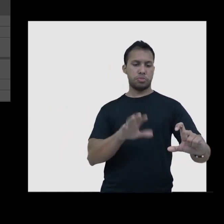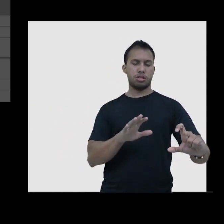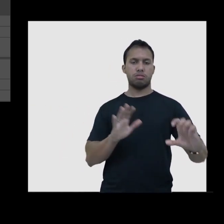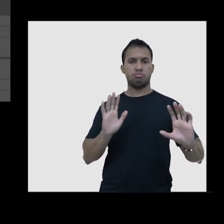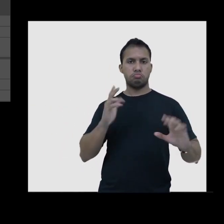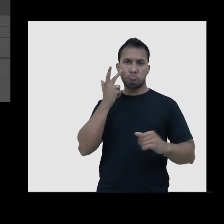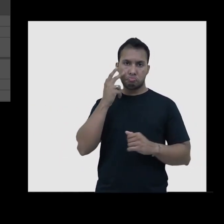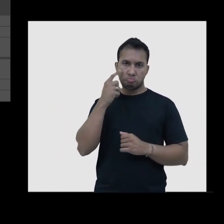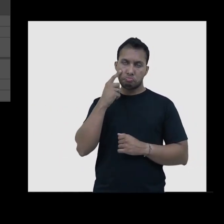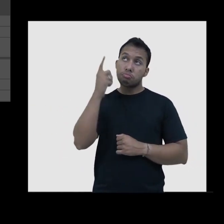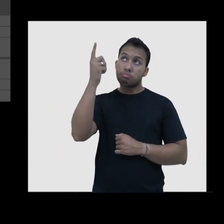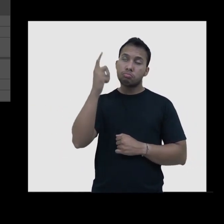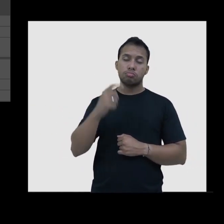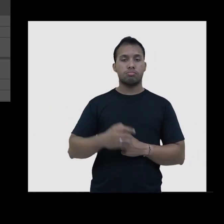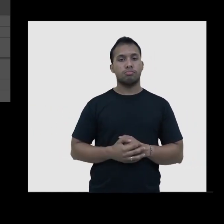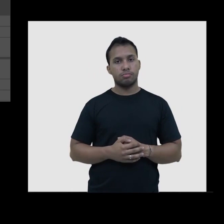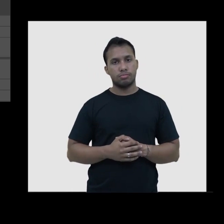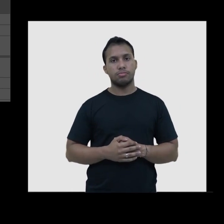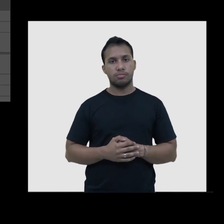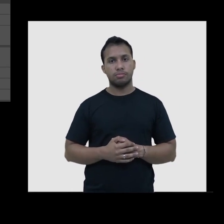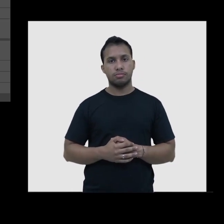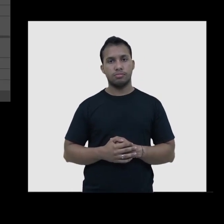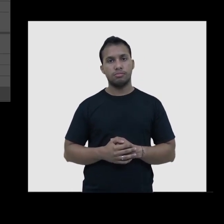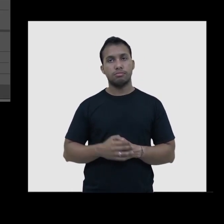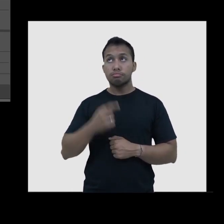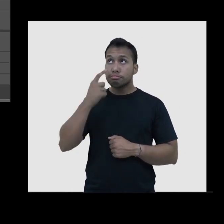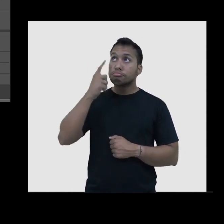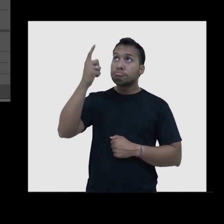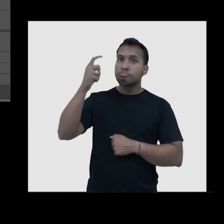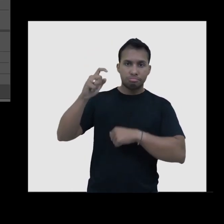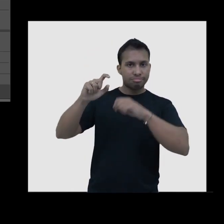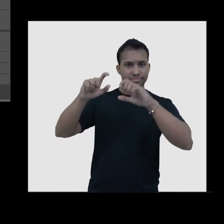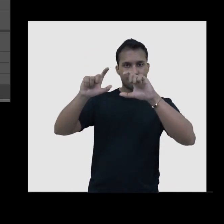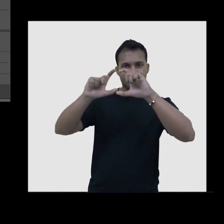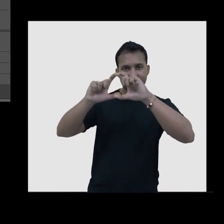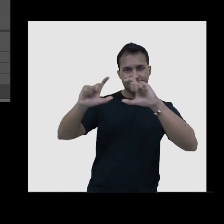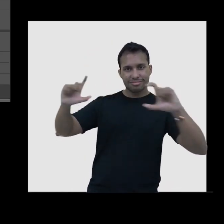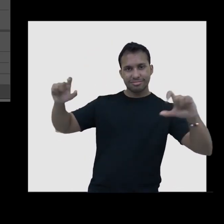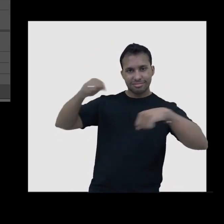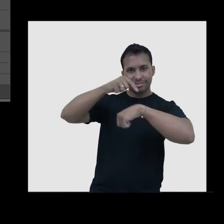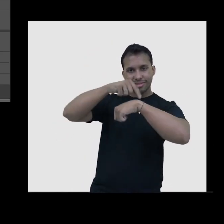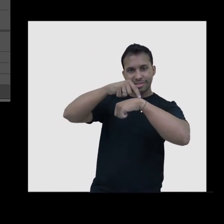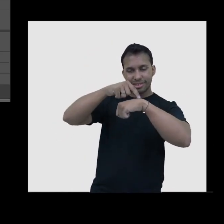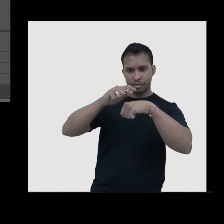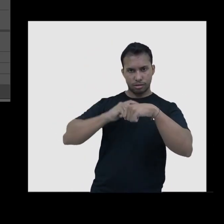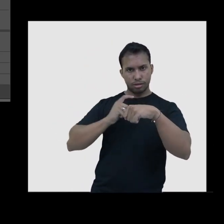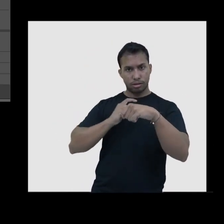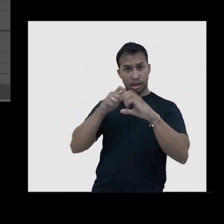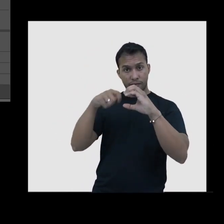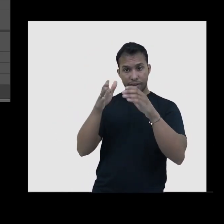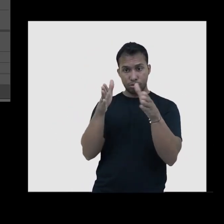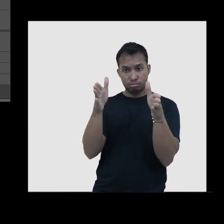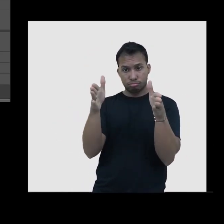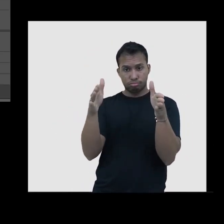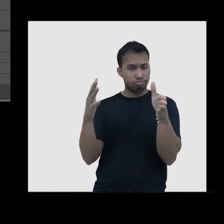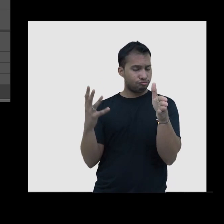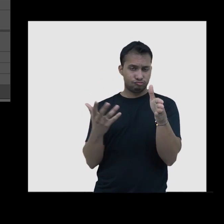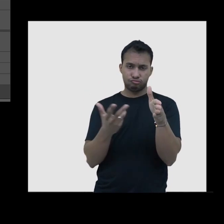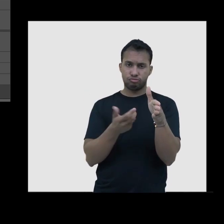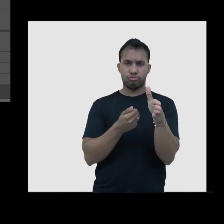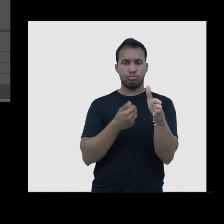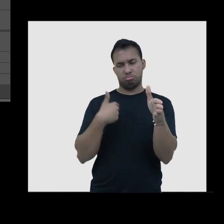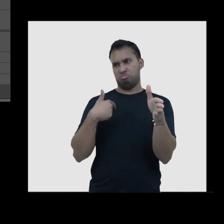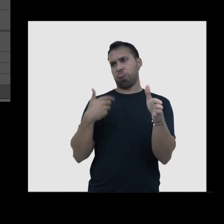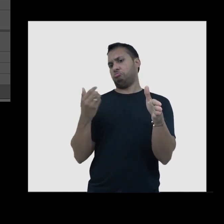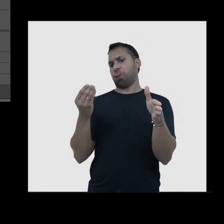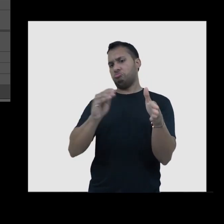soltá-lo. Bom, aqui a gente tem o vídeo base completo, que nós não vamos mexer, não vamos fazer adição nele